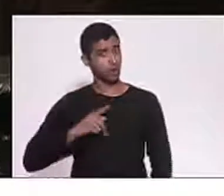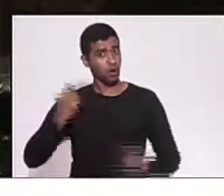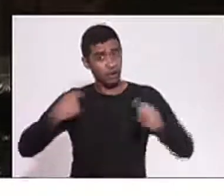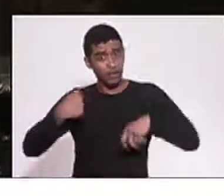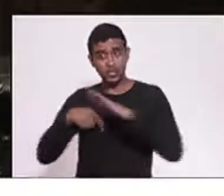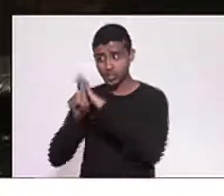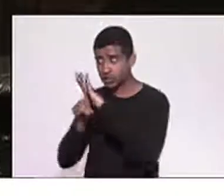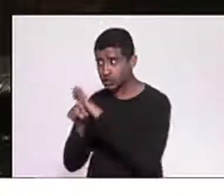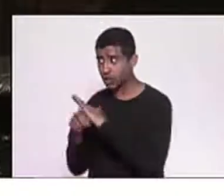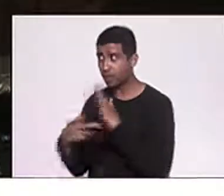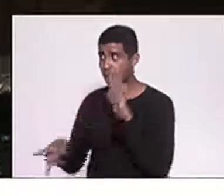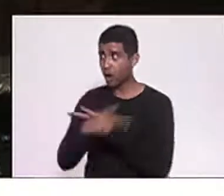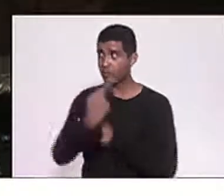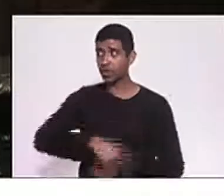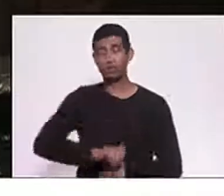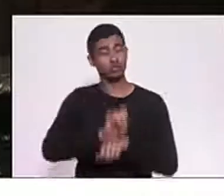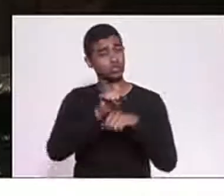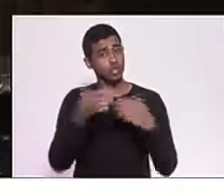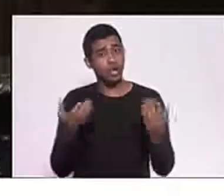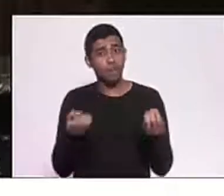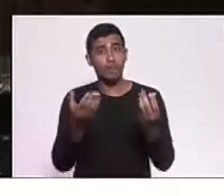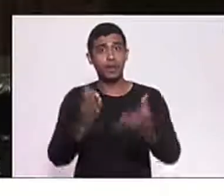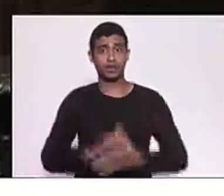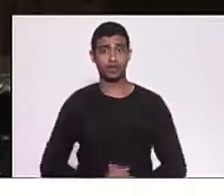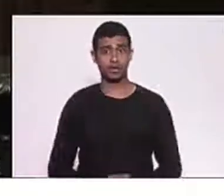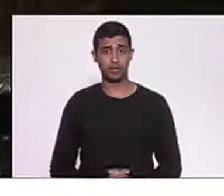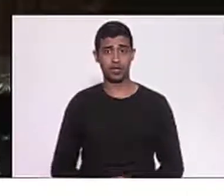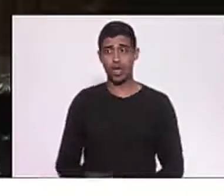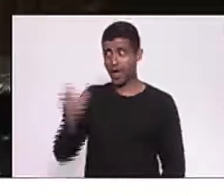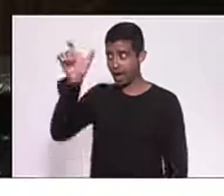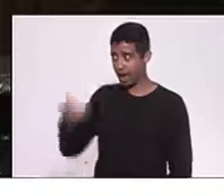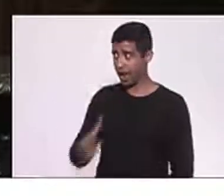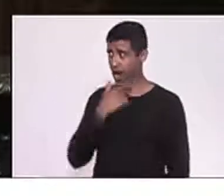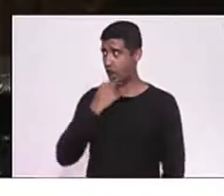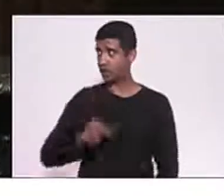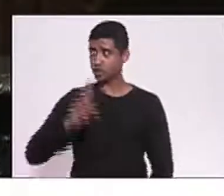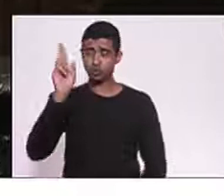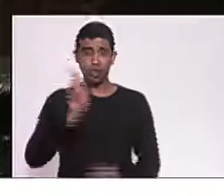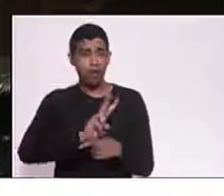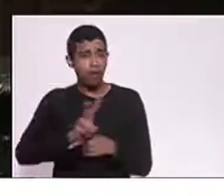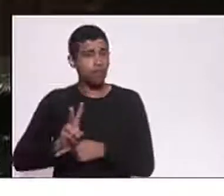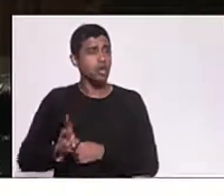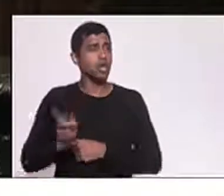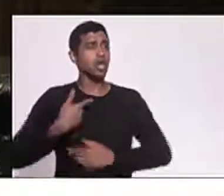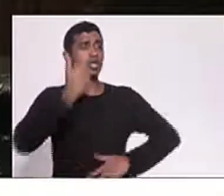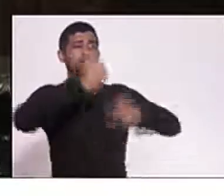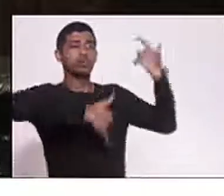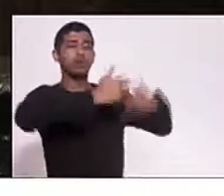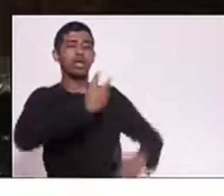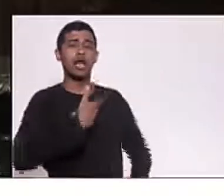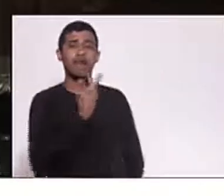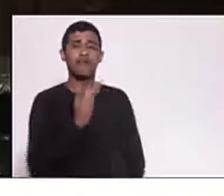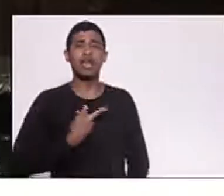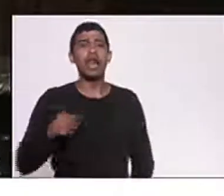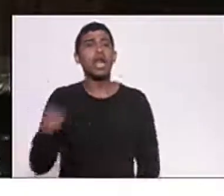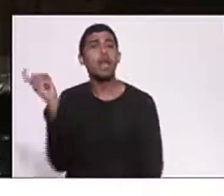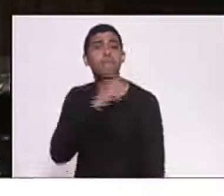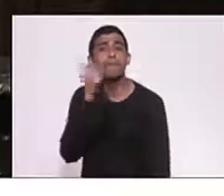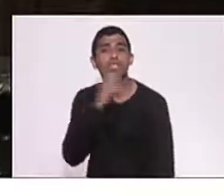Público Estadual, para que ele possa esclarecer por que ele mentiu